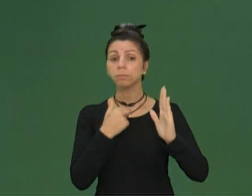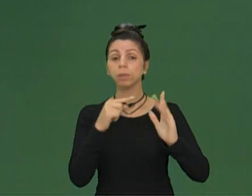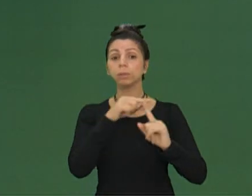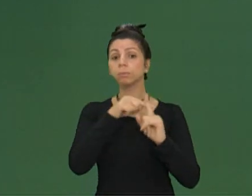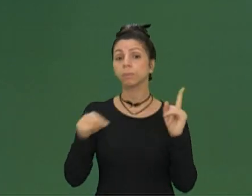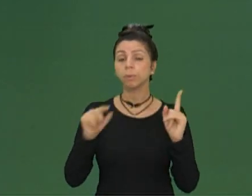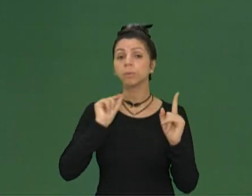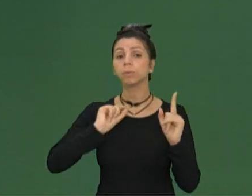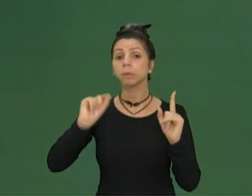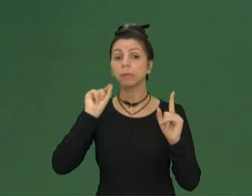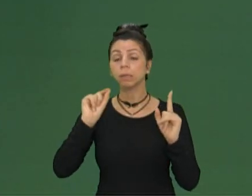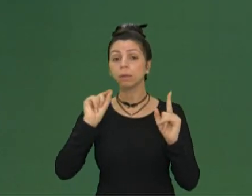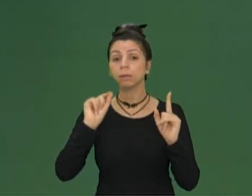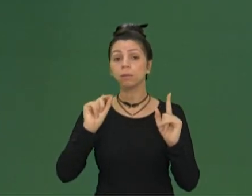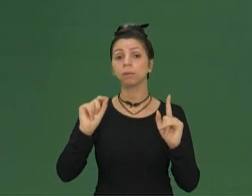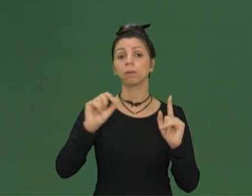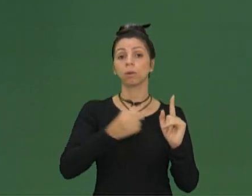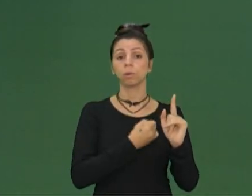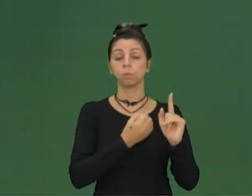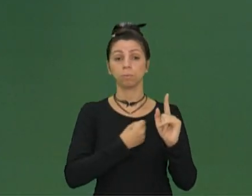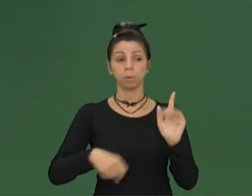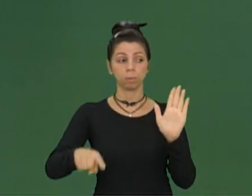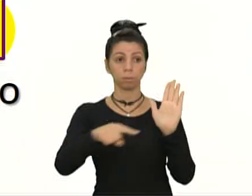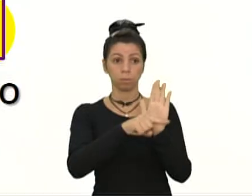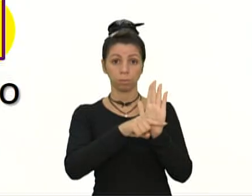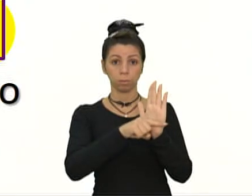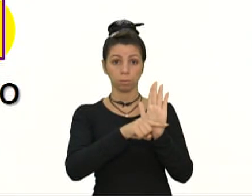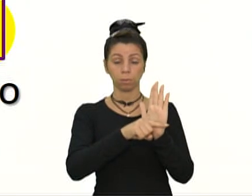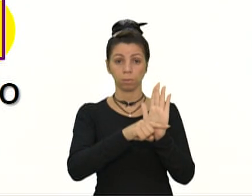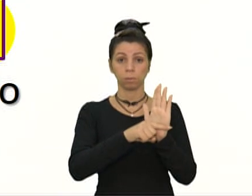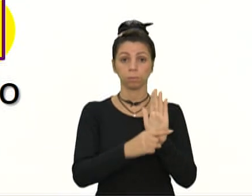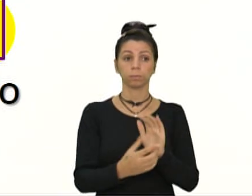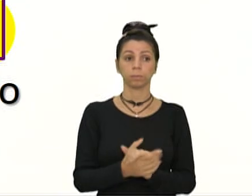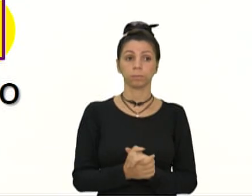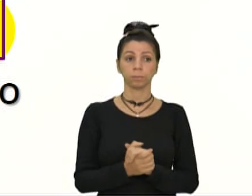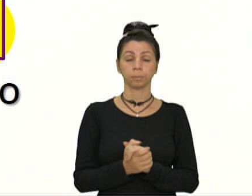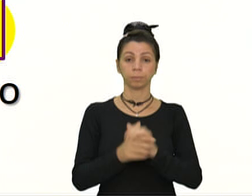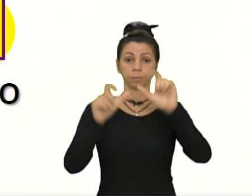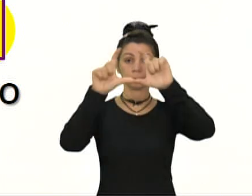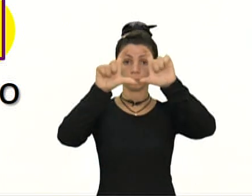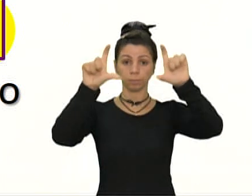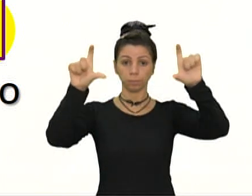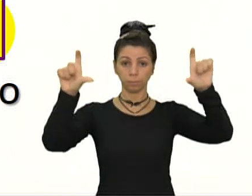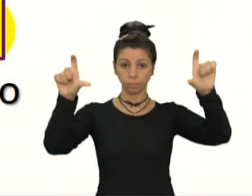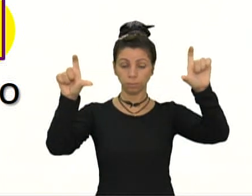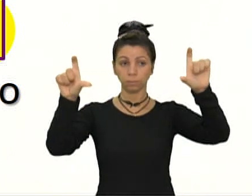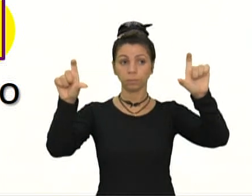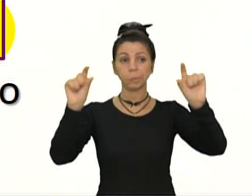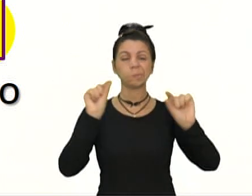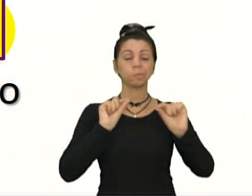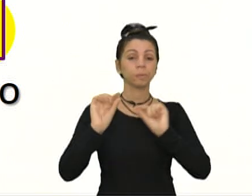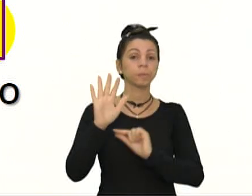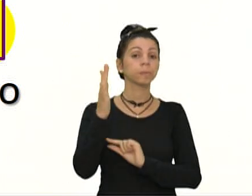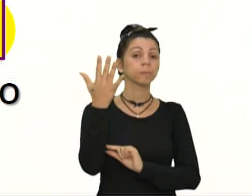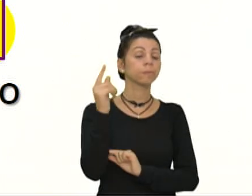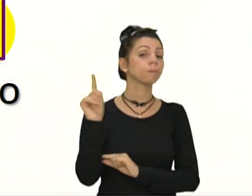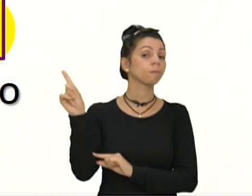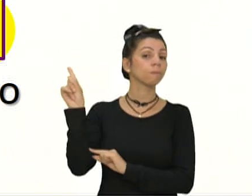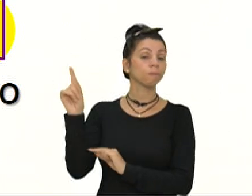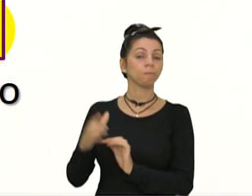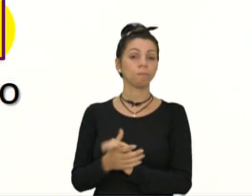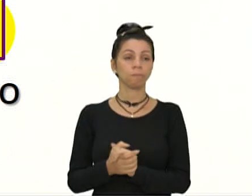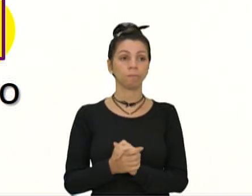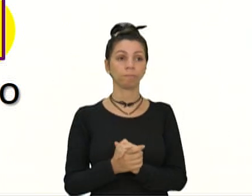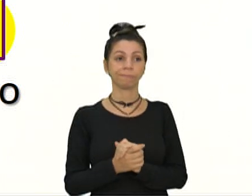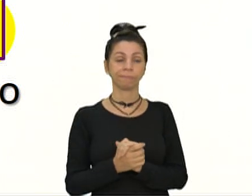Então percebam aqui, eu trouxe essa equação para vocês verificarem, um pouco maior. tá? Mas o que acontece aqui? Imagine que esse x